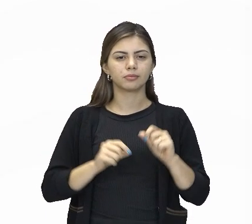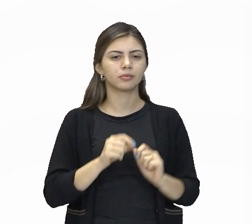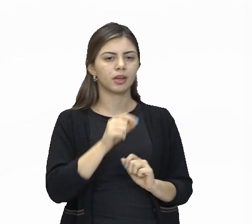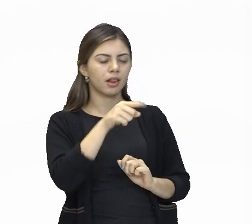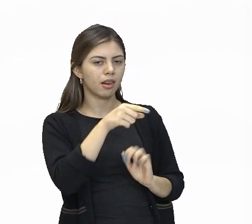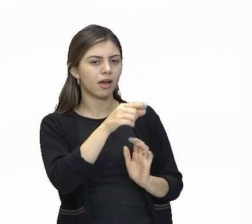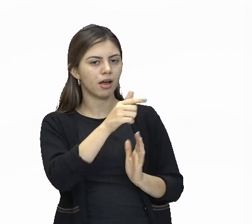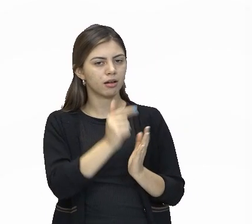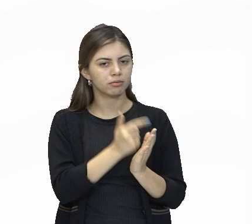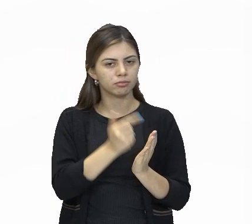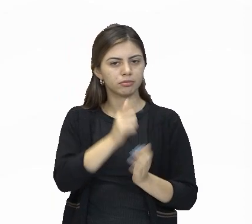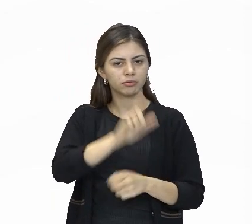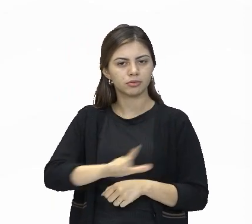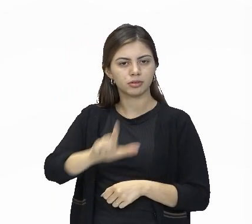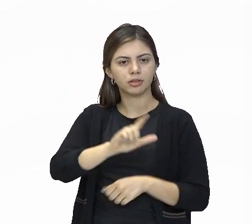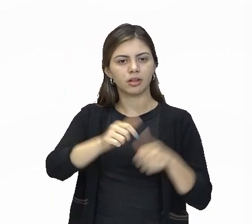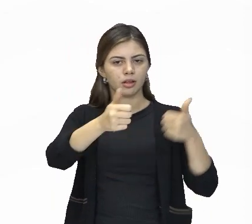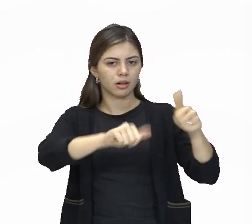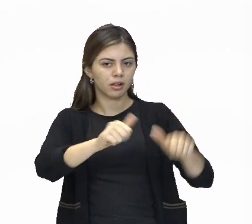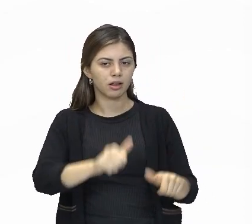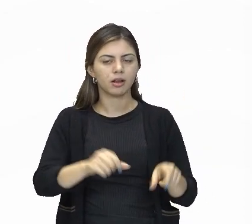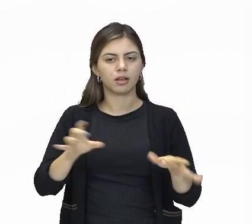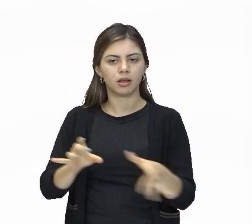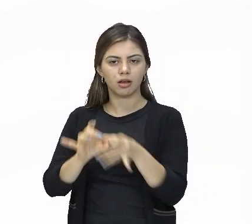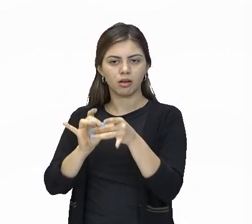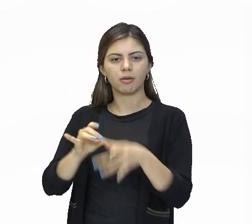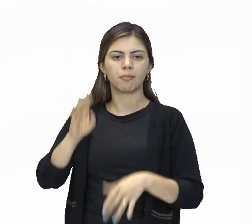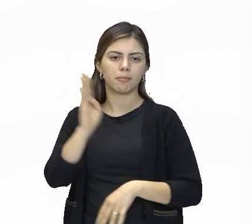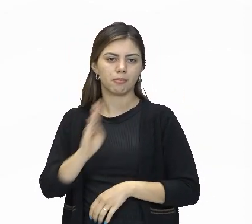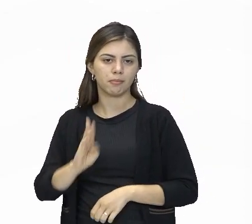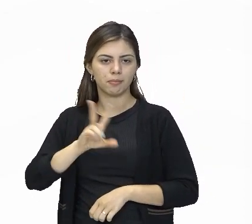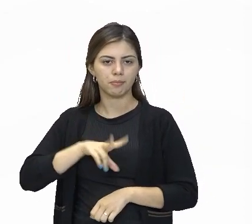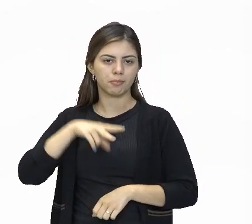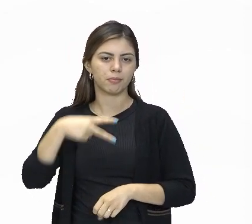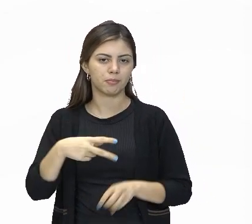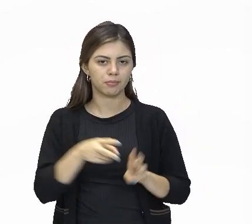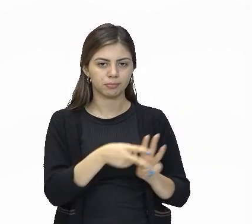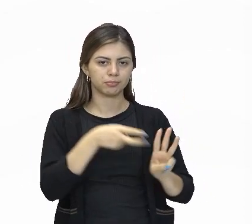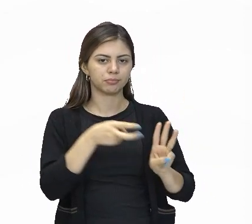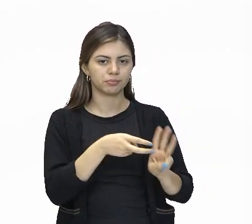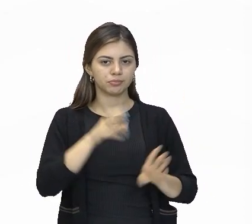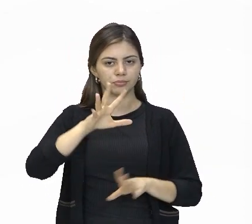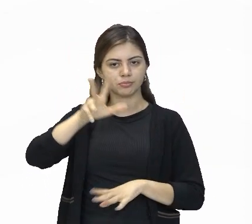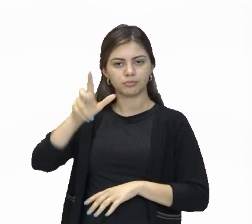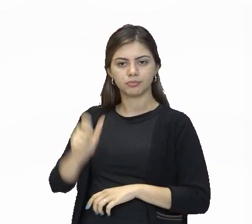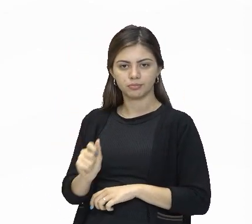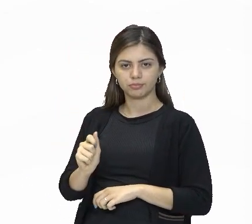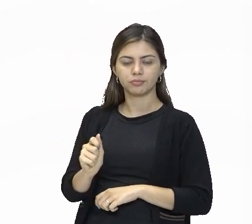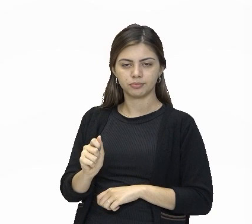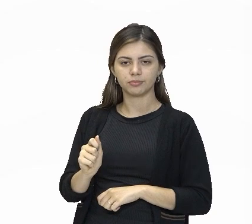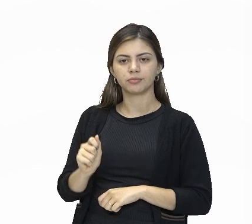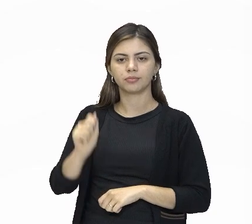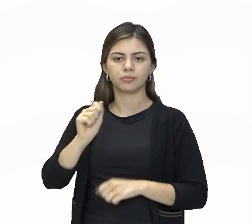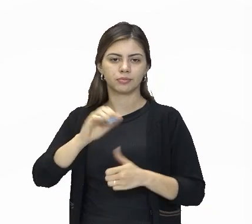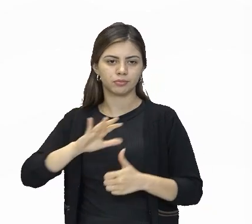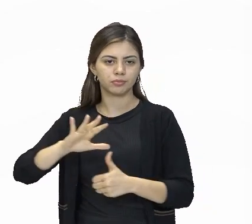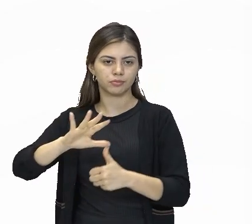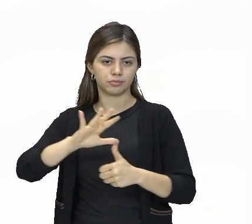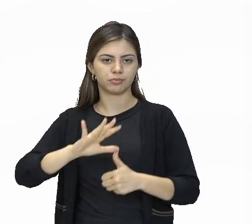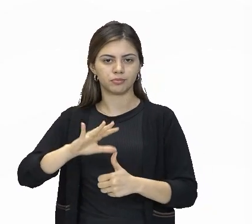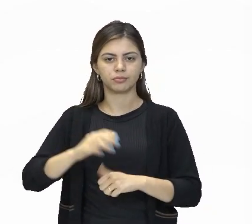análise literária de obras das literaturas brasileira, portuguesa, indígena, africana